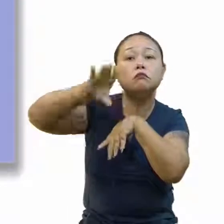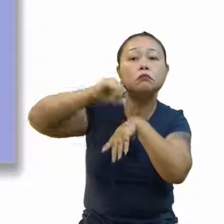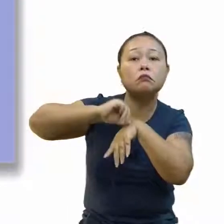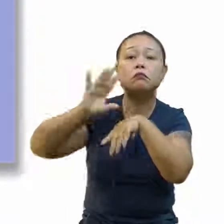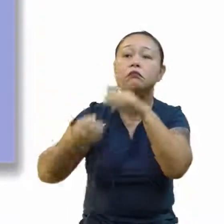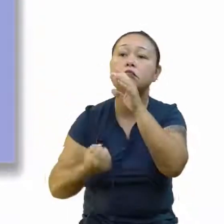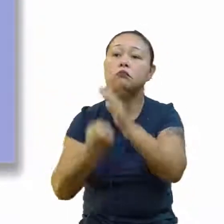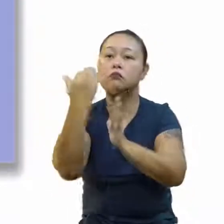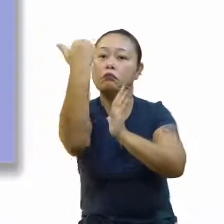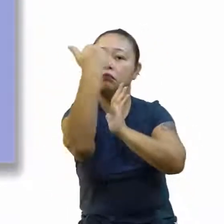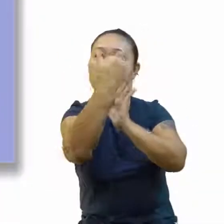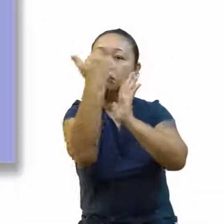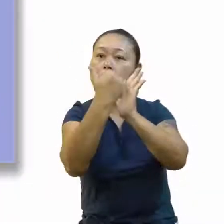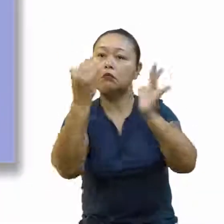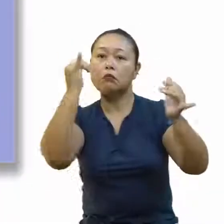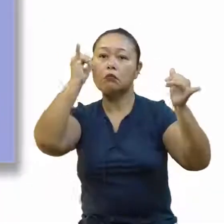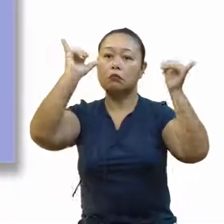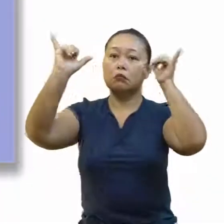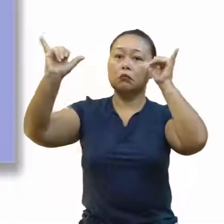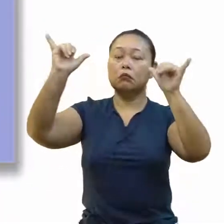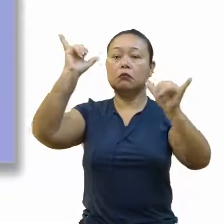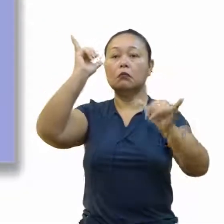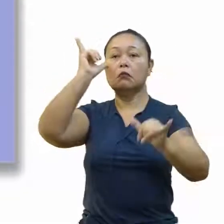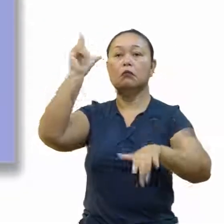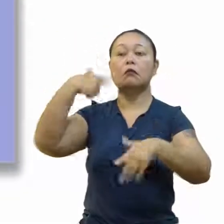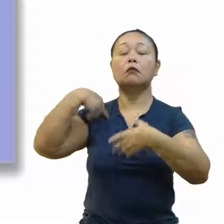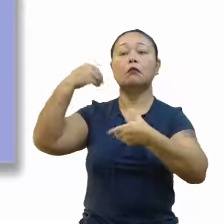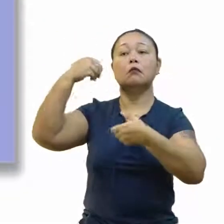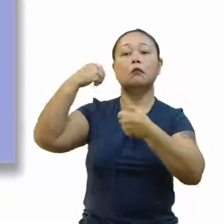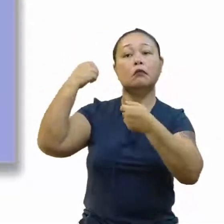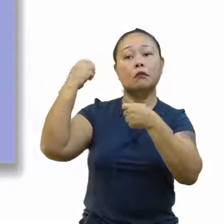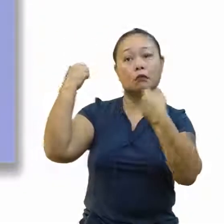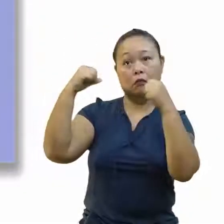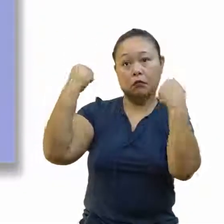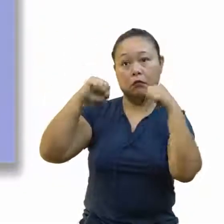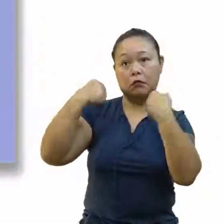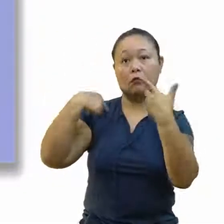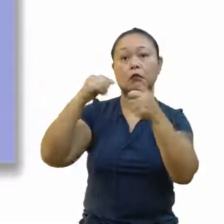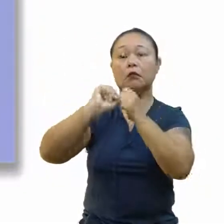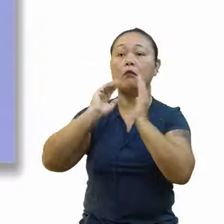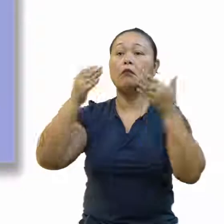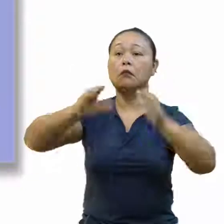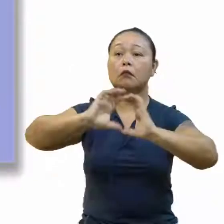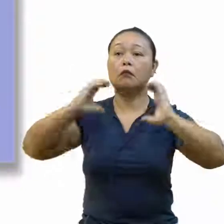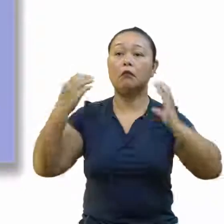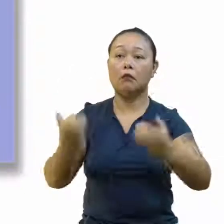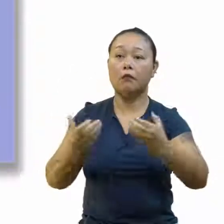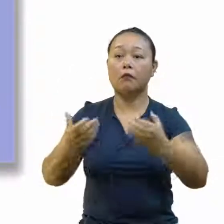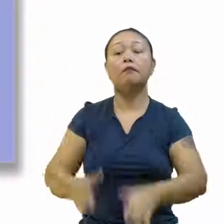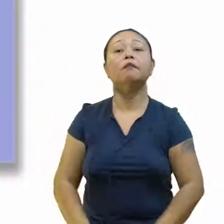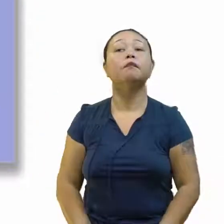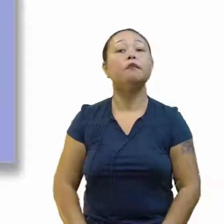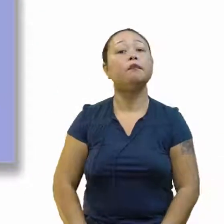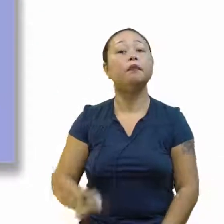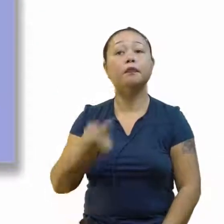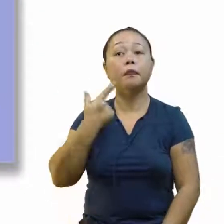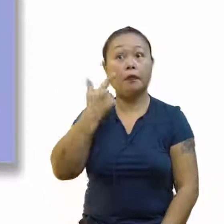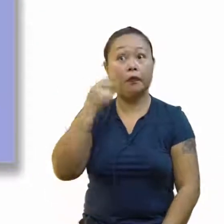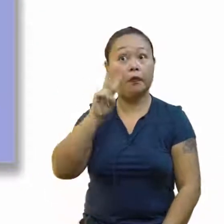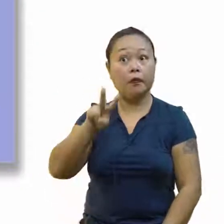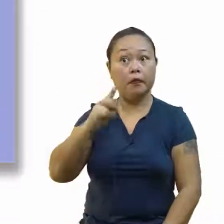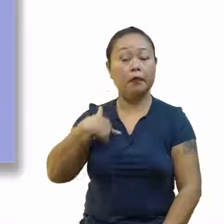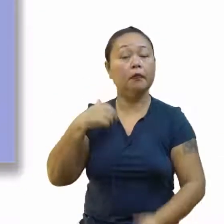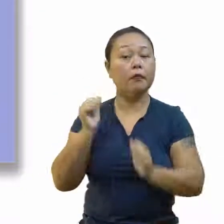de uma agenda preventiva da atividade física na comunidade. Então vejam bem, fiquem comigo aí